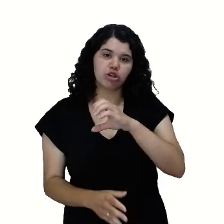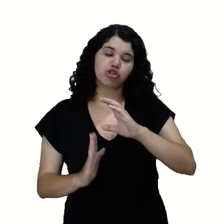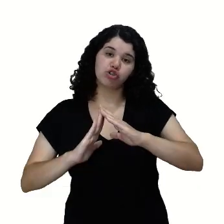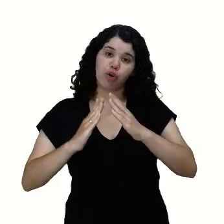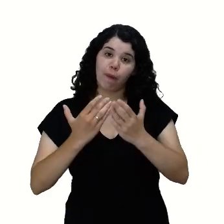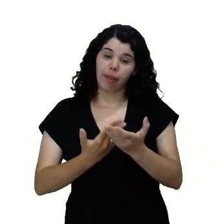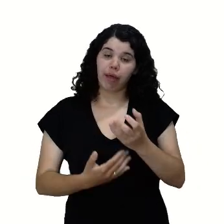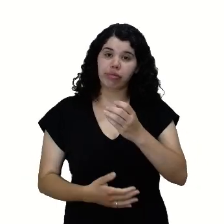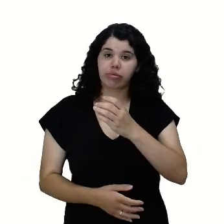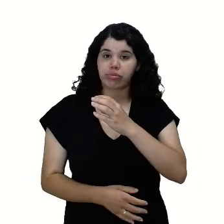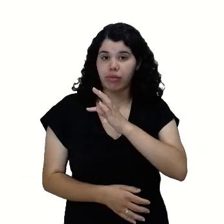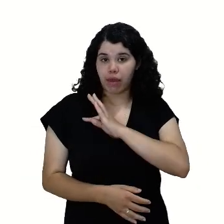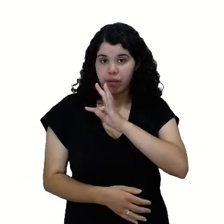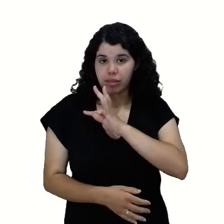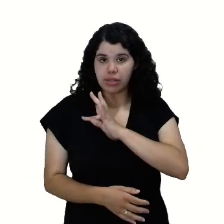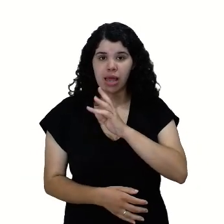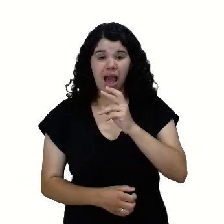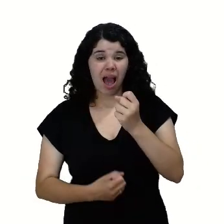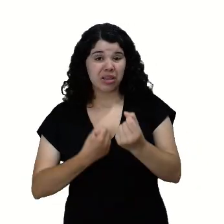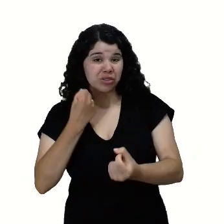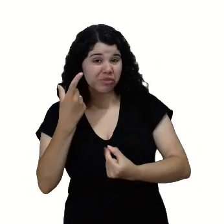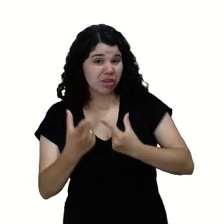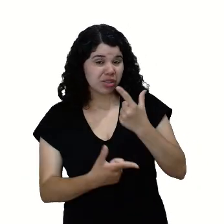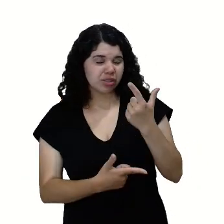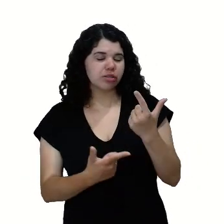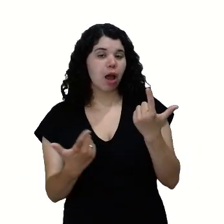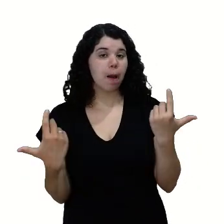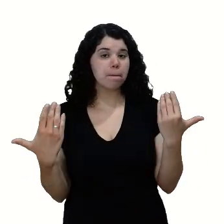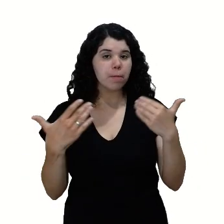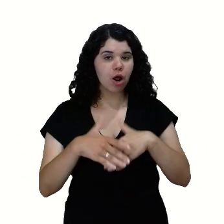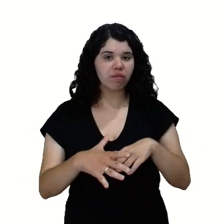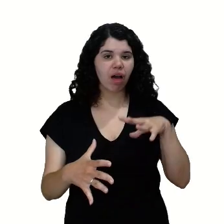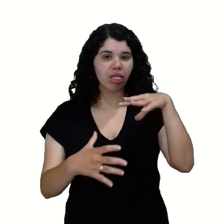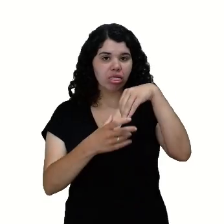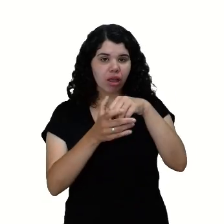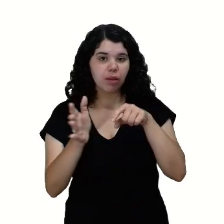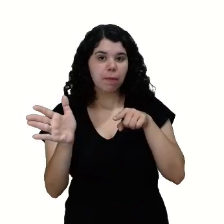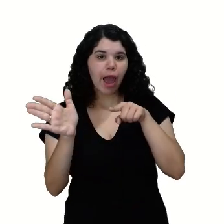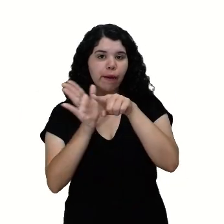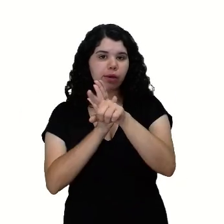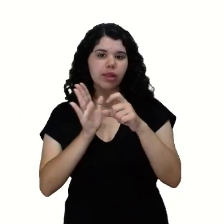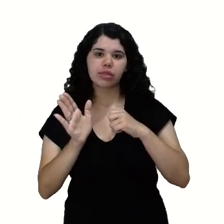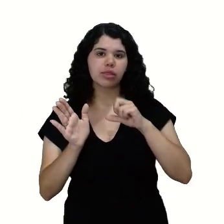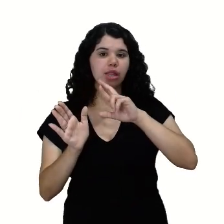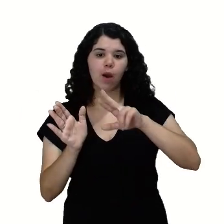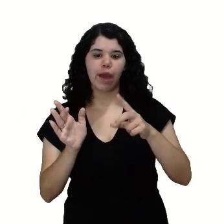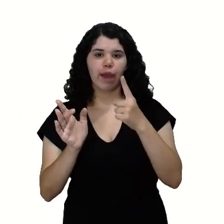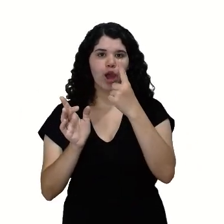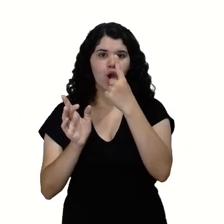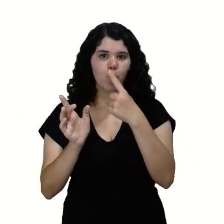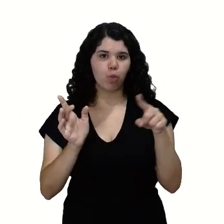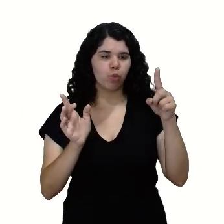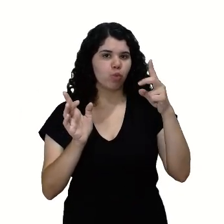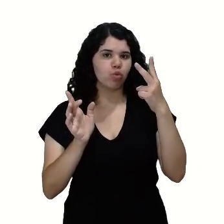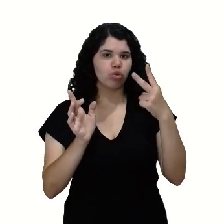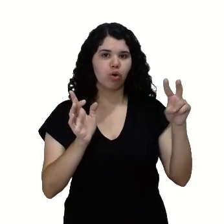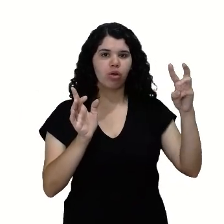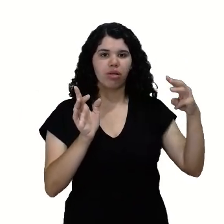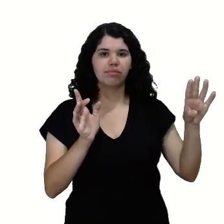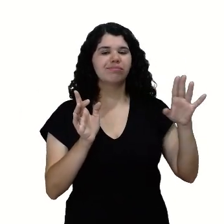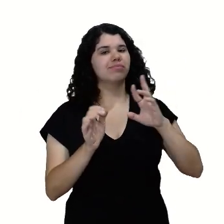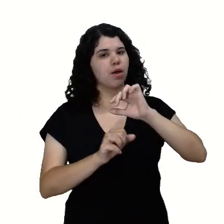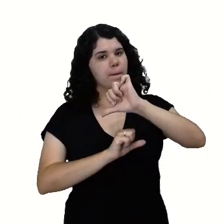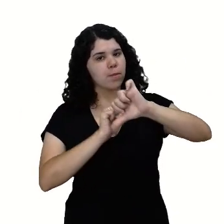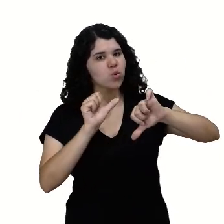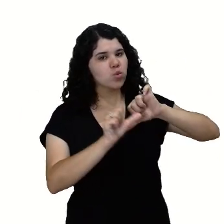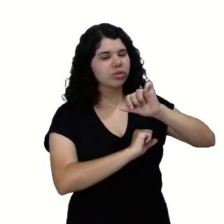não necessariamente vão seguir essa passagem de 1 a 1. A gente pode ter uma alteração aí